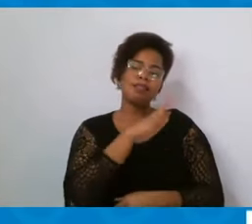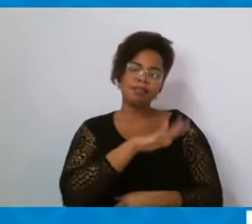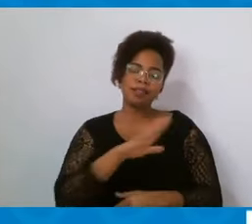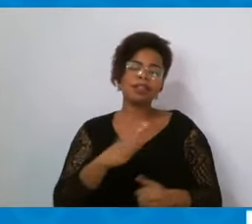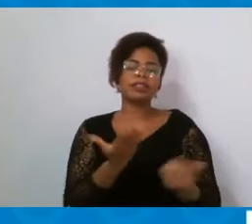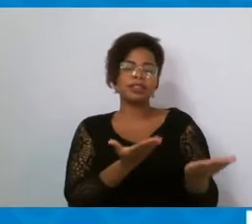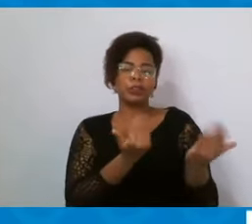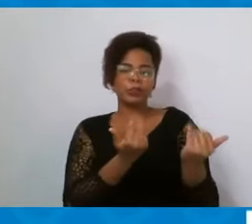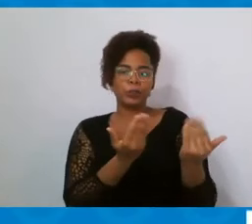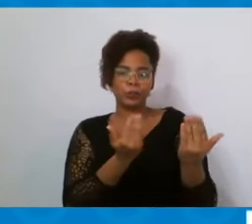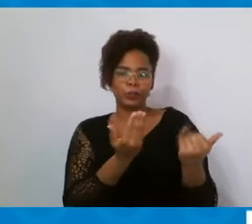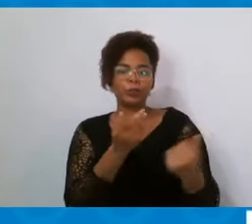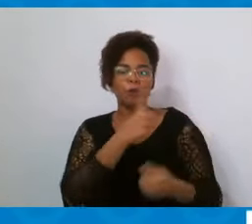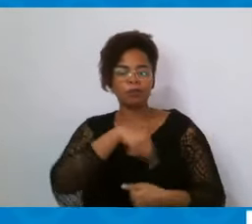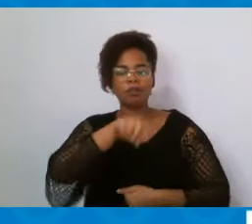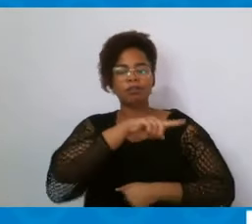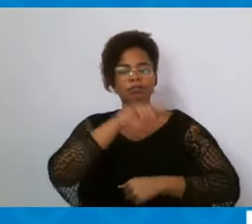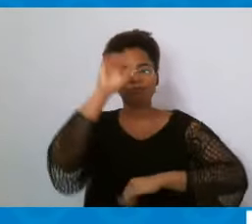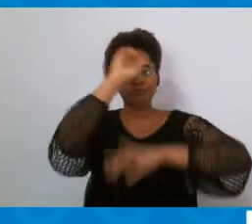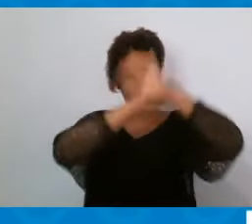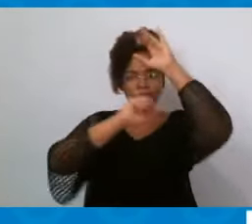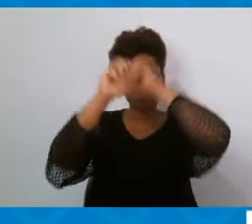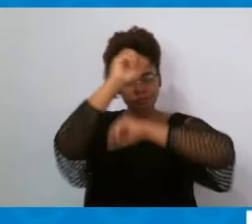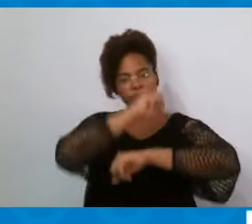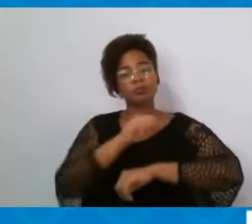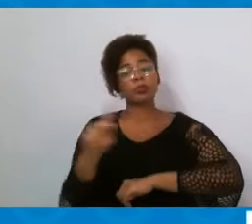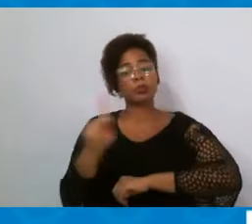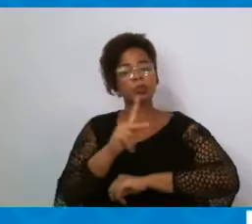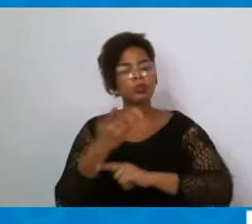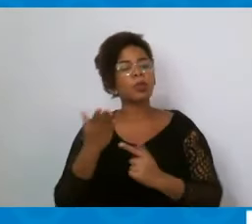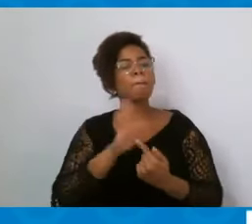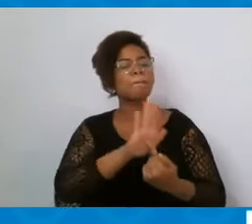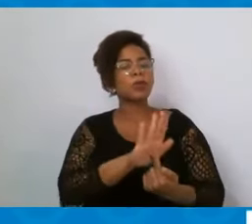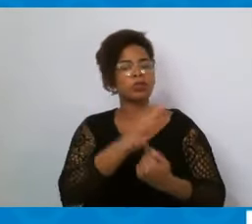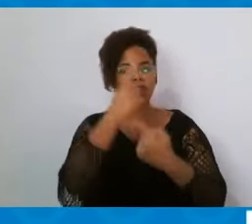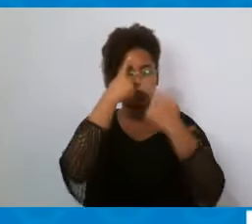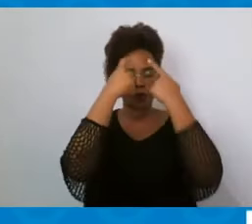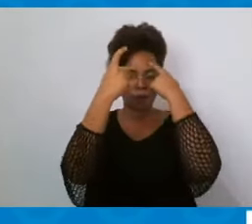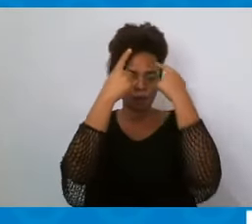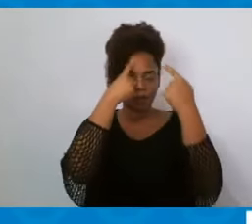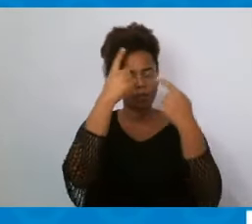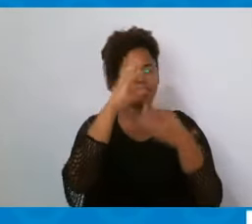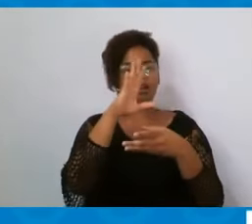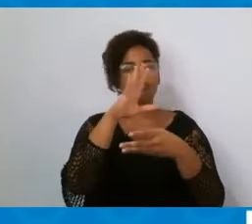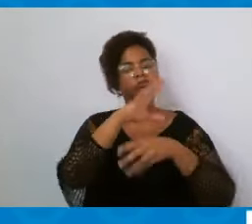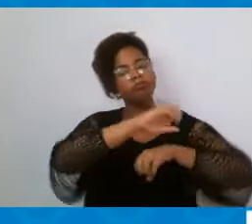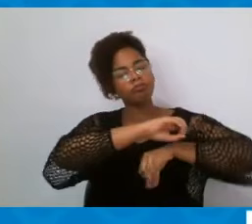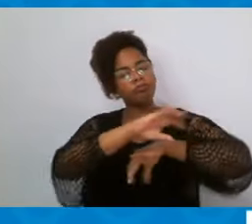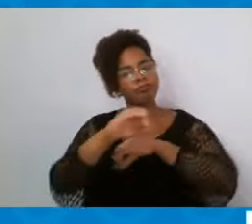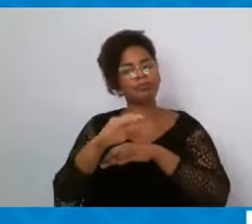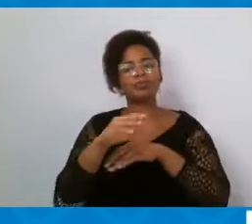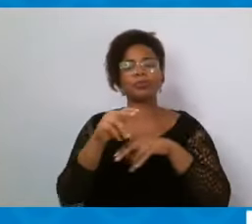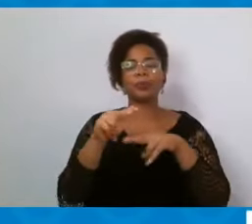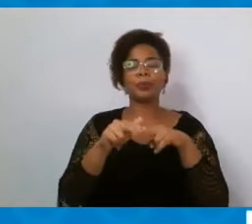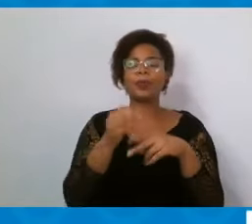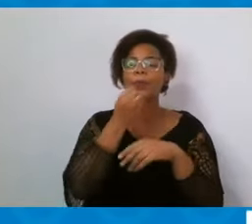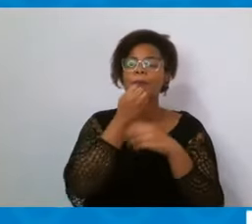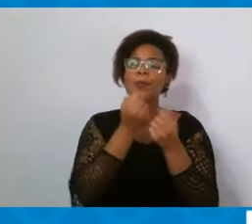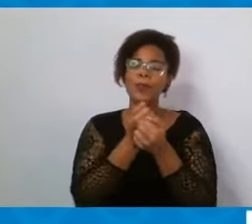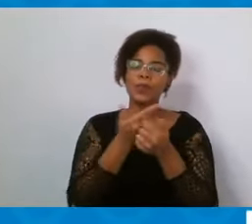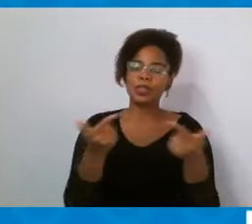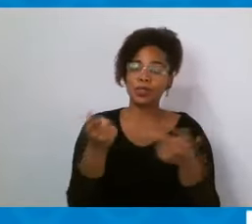atendendo ali, trazendo inovação educacional através da cultura maker. Então, boa sorte para todo mundo. Muito obrigado